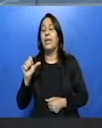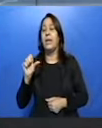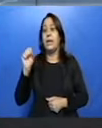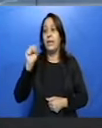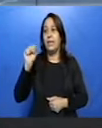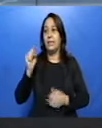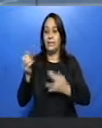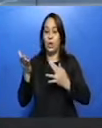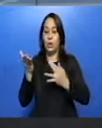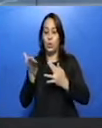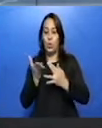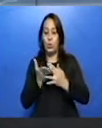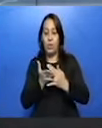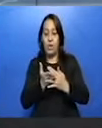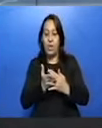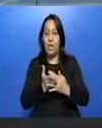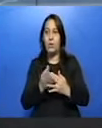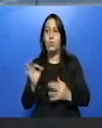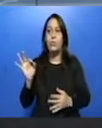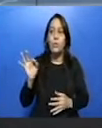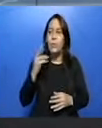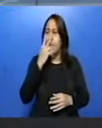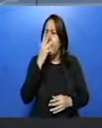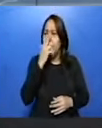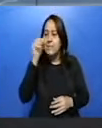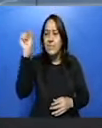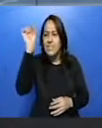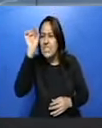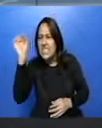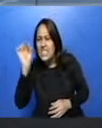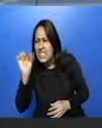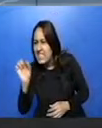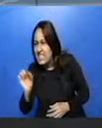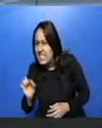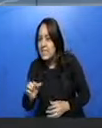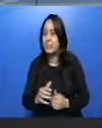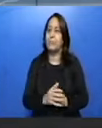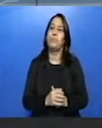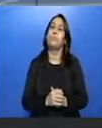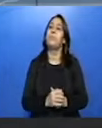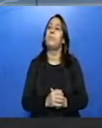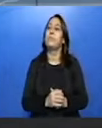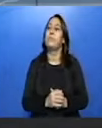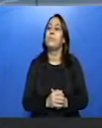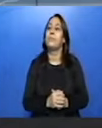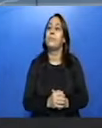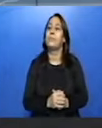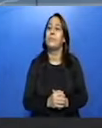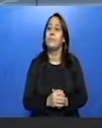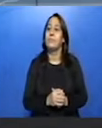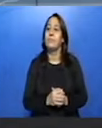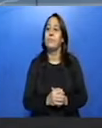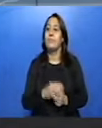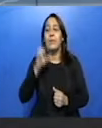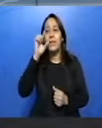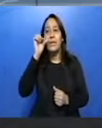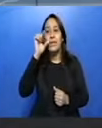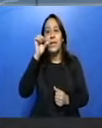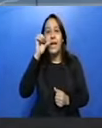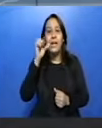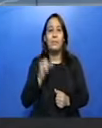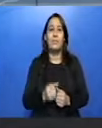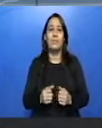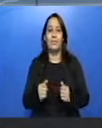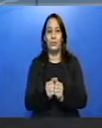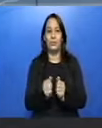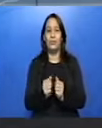da palavra e os vizinhos são as vogais. Vamos escrever, lápis de escrever na mão comigo.